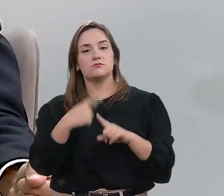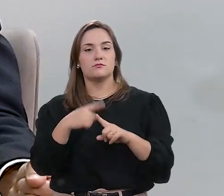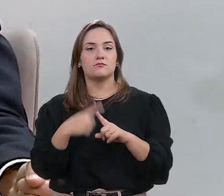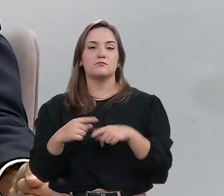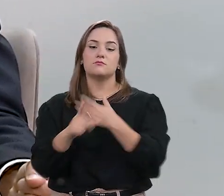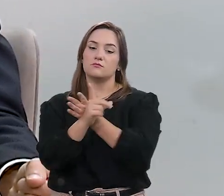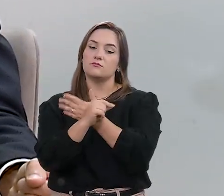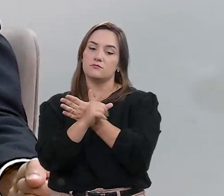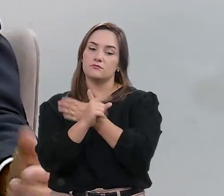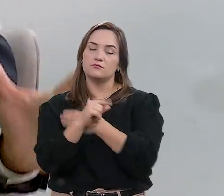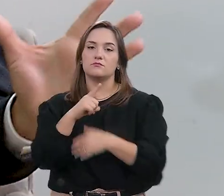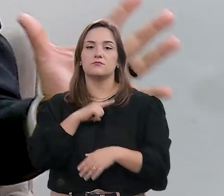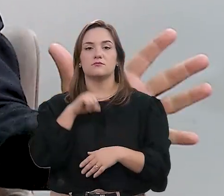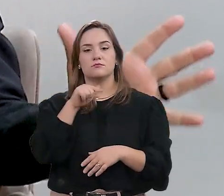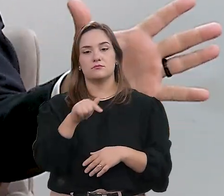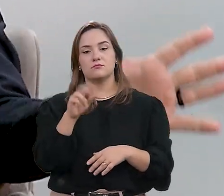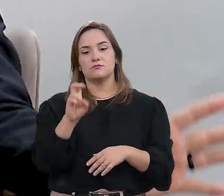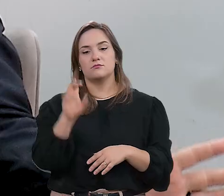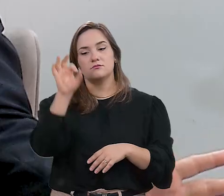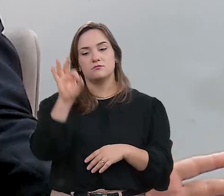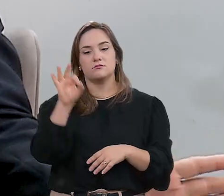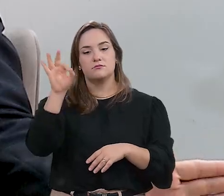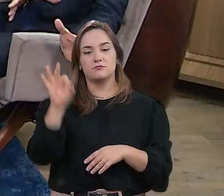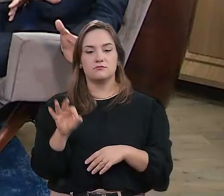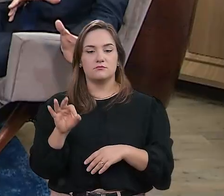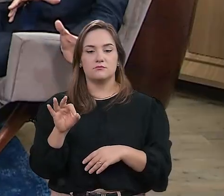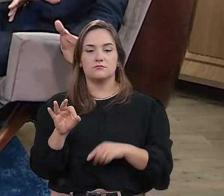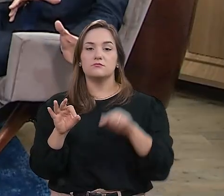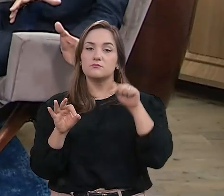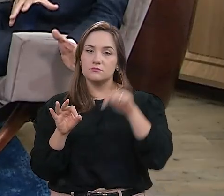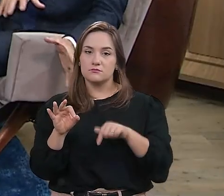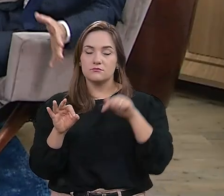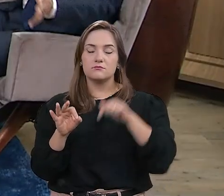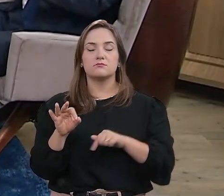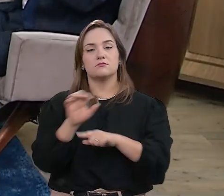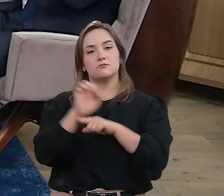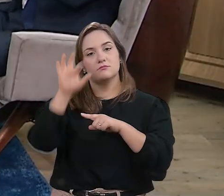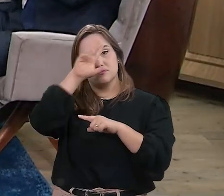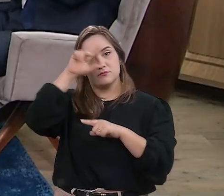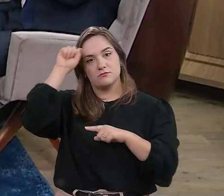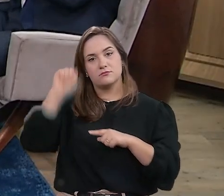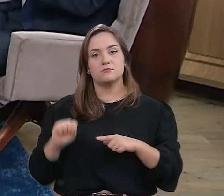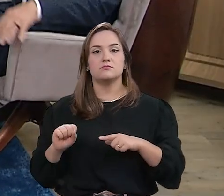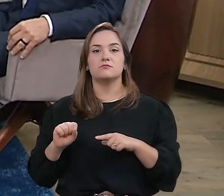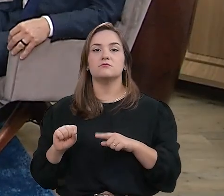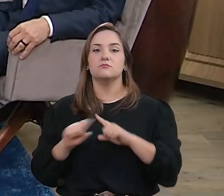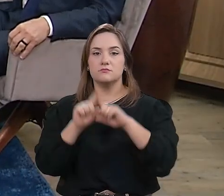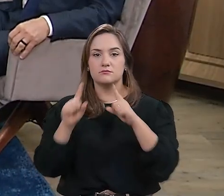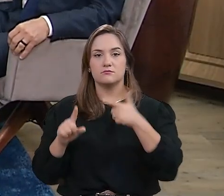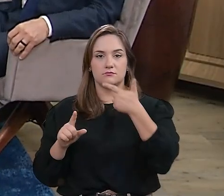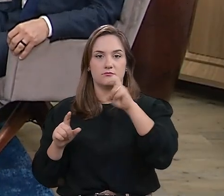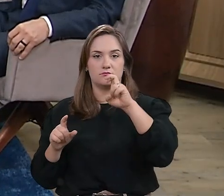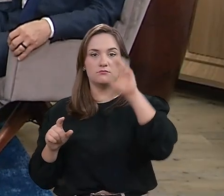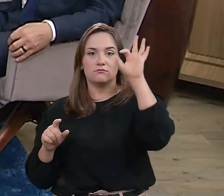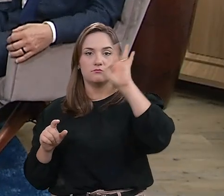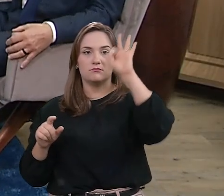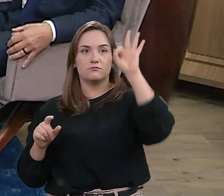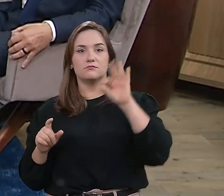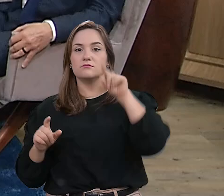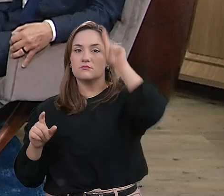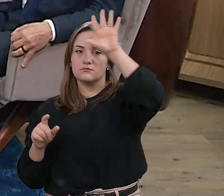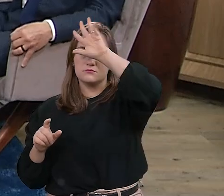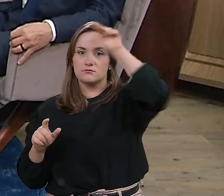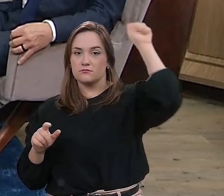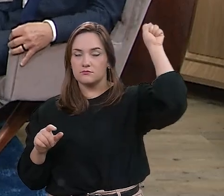com 75% da sua área aqui no Mato Grosso do Sul, né? E os outros 25% no Mato Grosso.